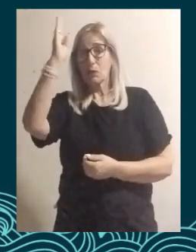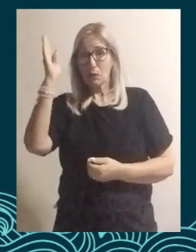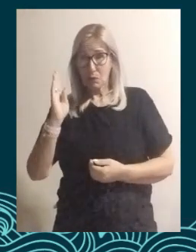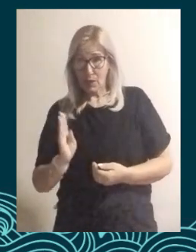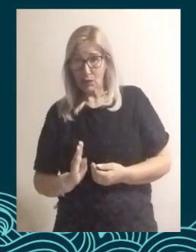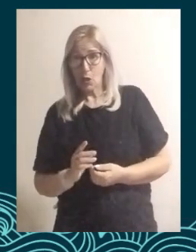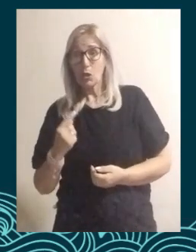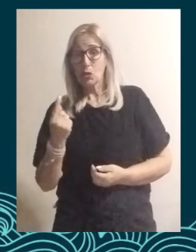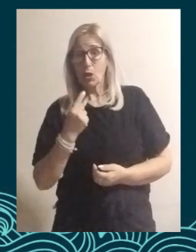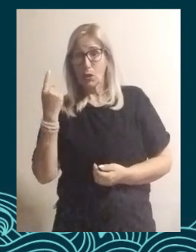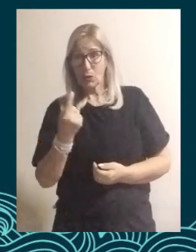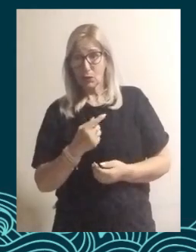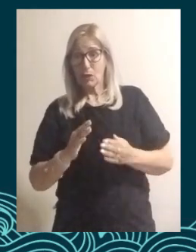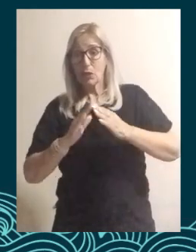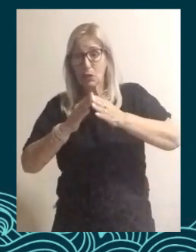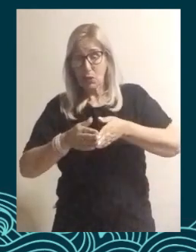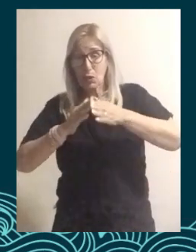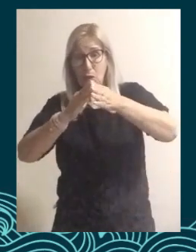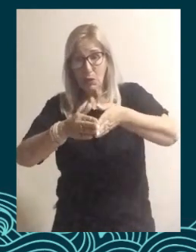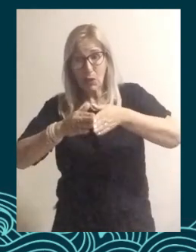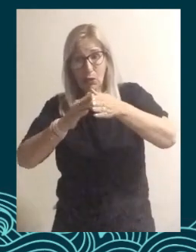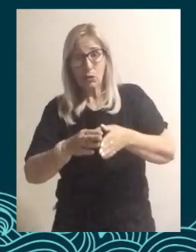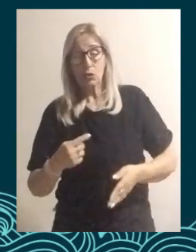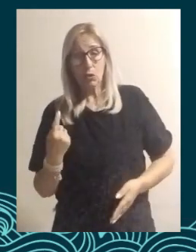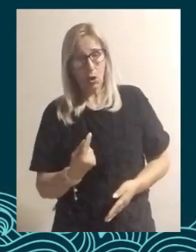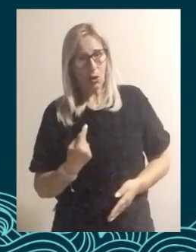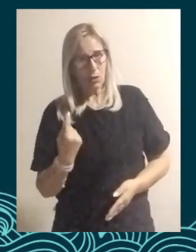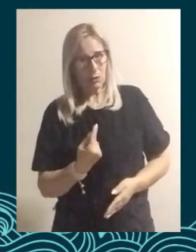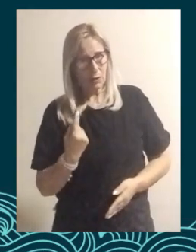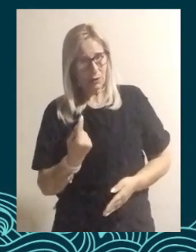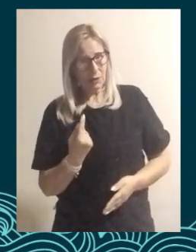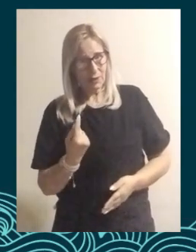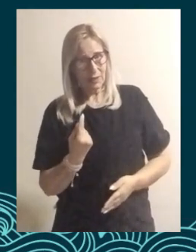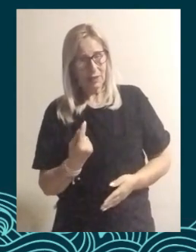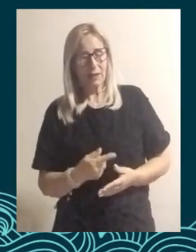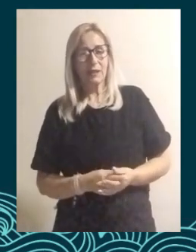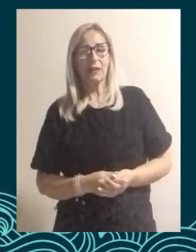jovem brasileira que atravessou o Atlântico sozinha, a primeira mulher que se tem registro a